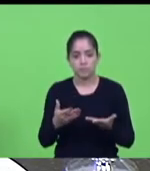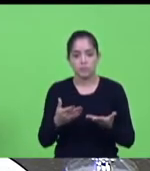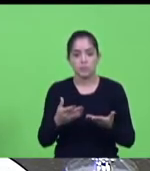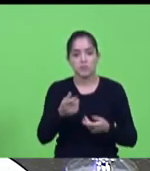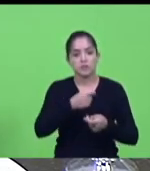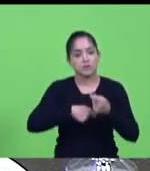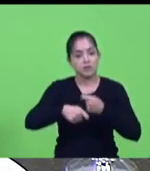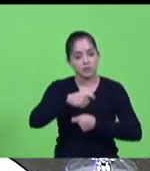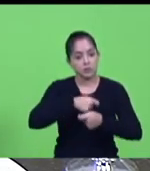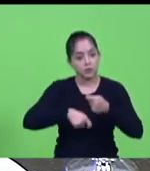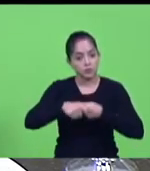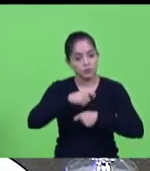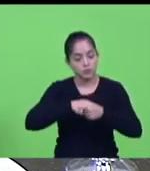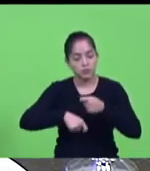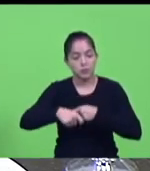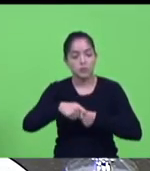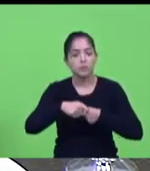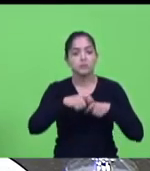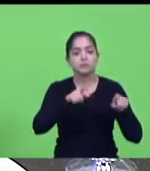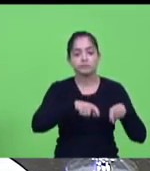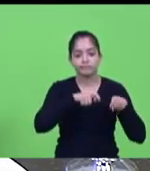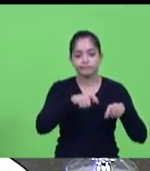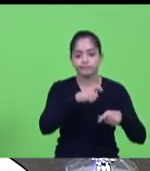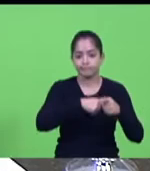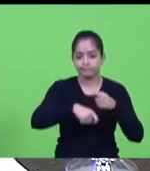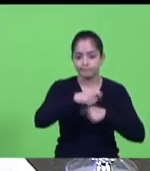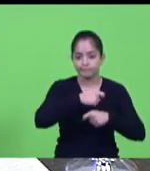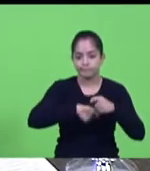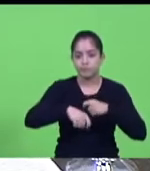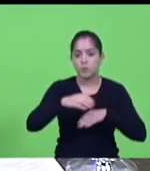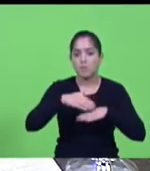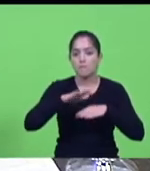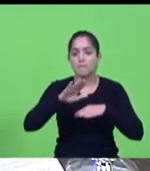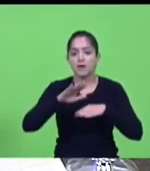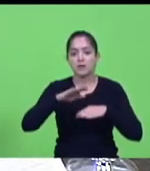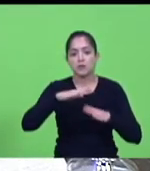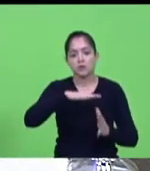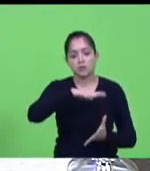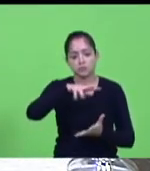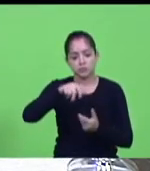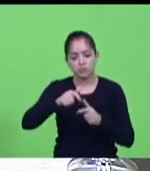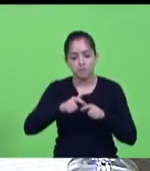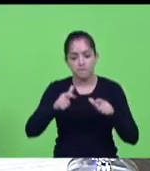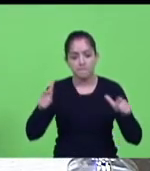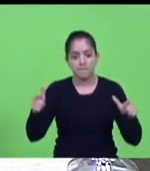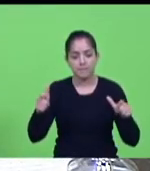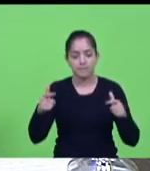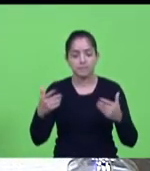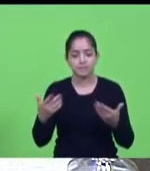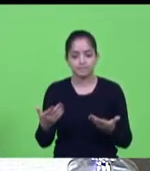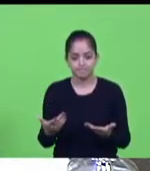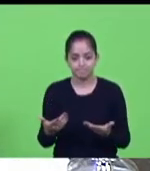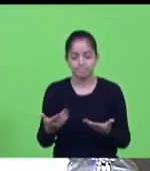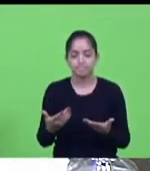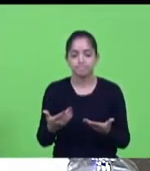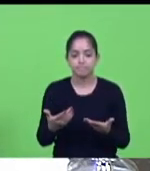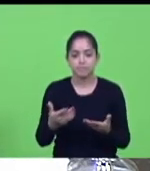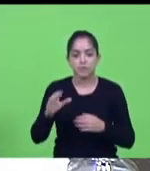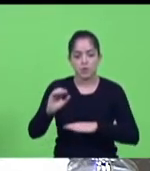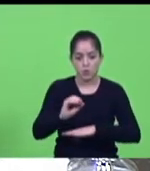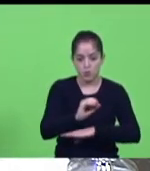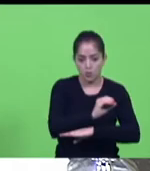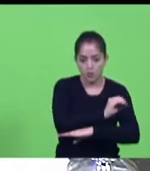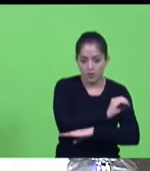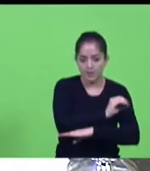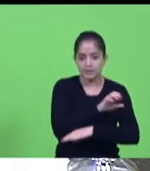econômico da agroindústria do nosso Estado, um dos maiores do mundo, que é o grande oeste de